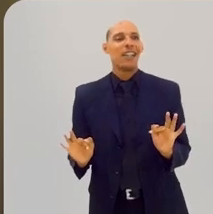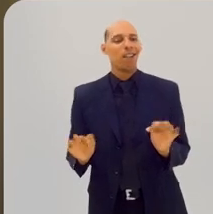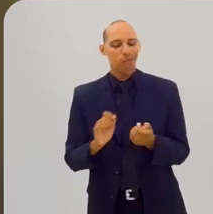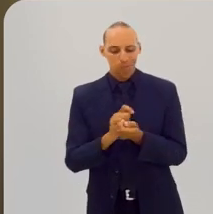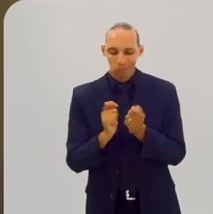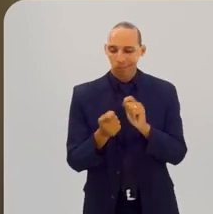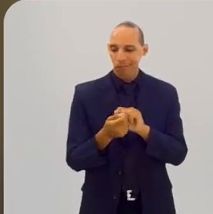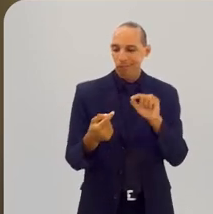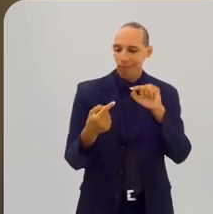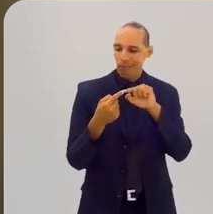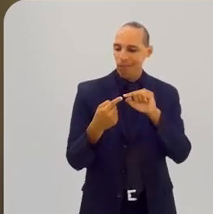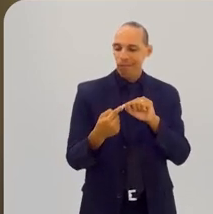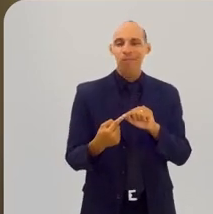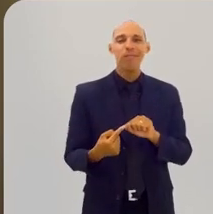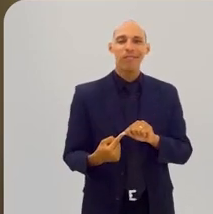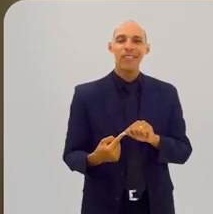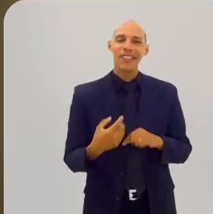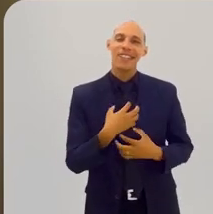adequado